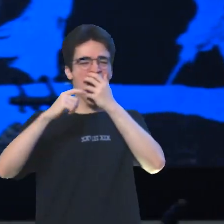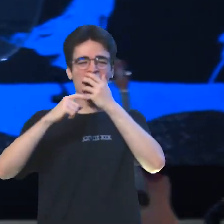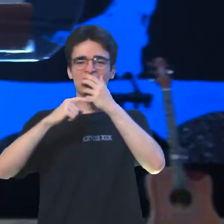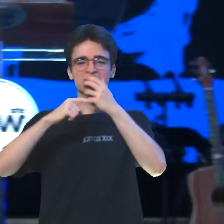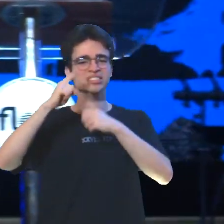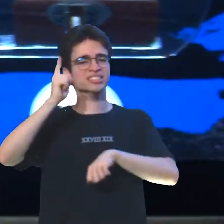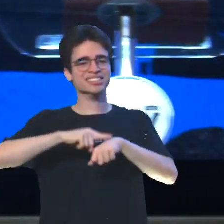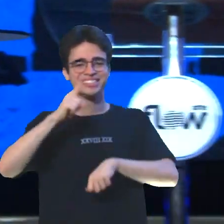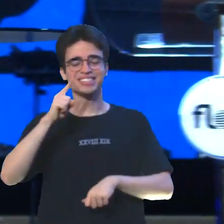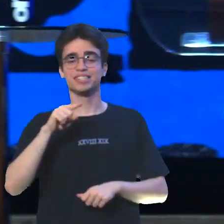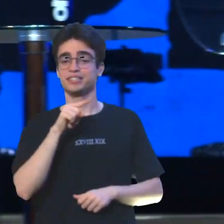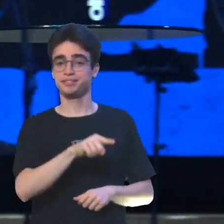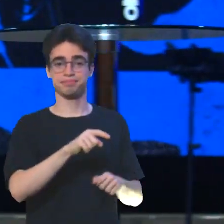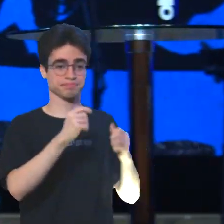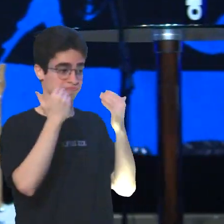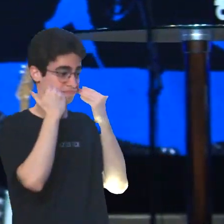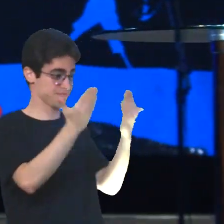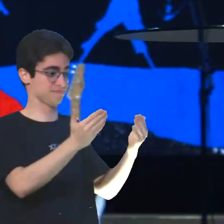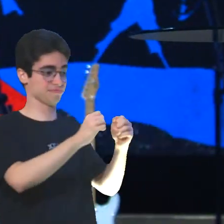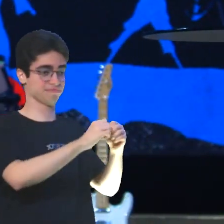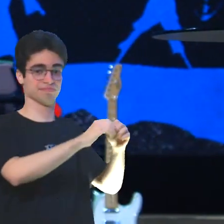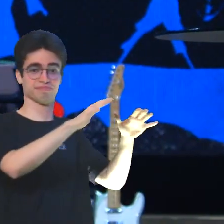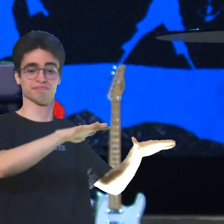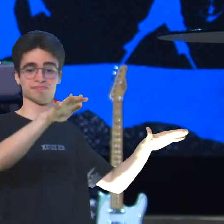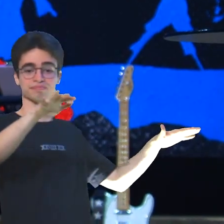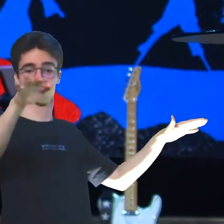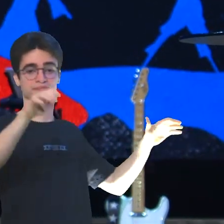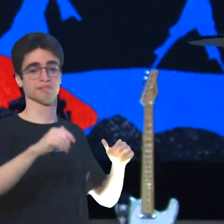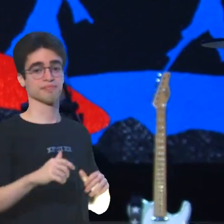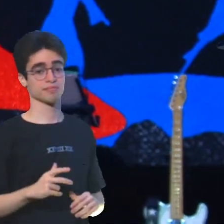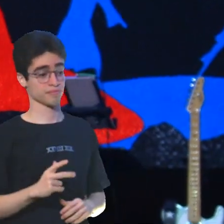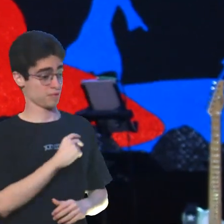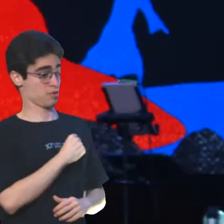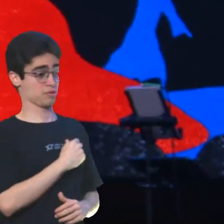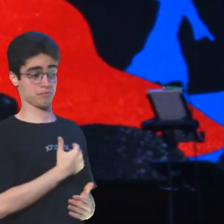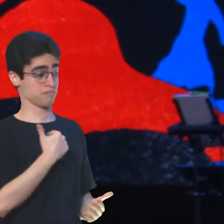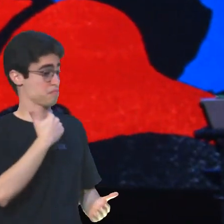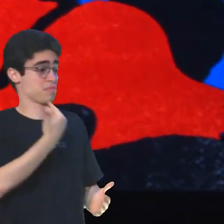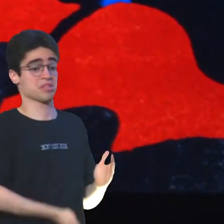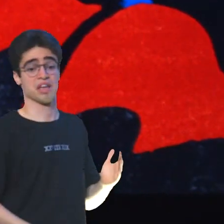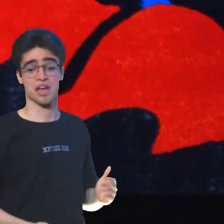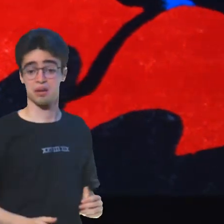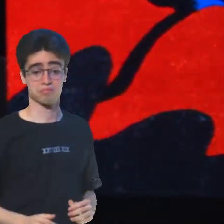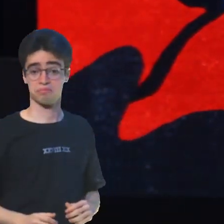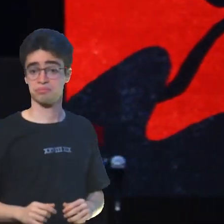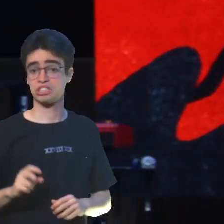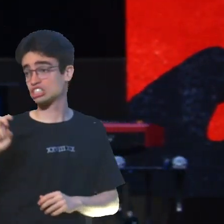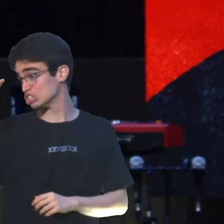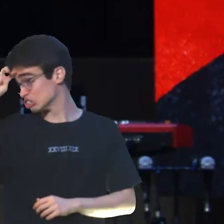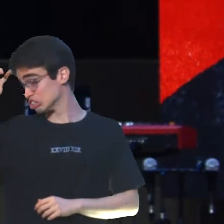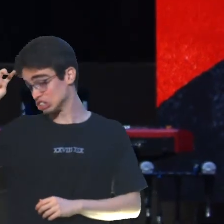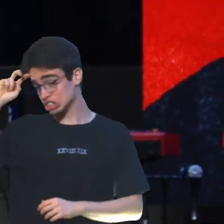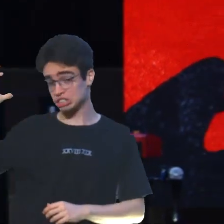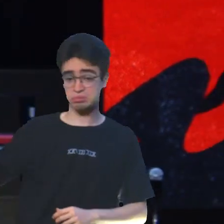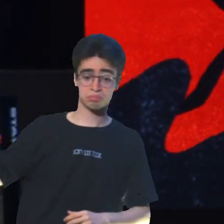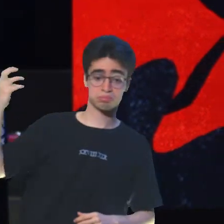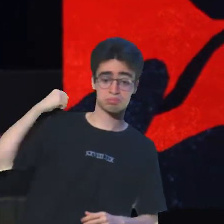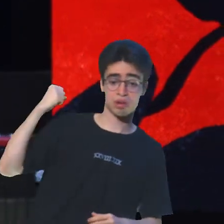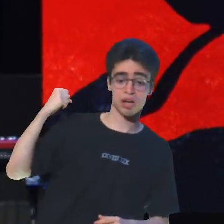na frente deles, que eles falam: perdemos. Agora os egípcios vão achar a